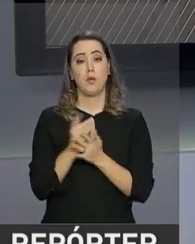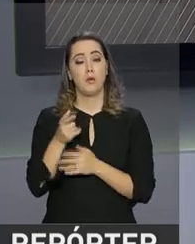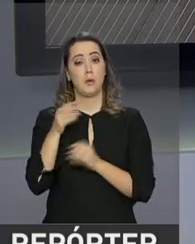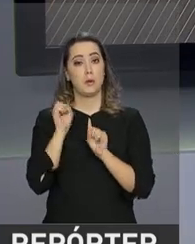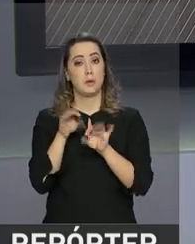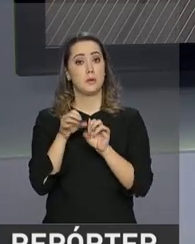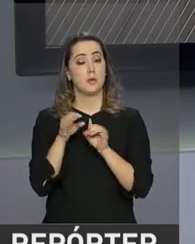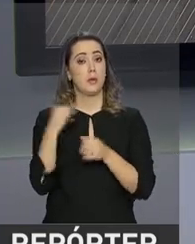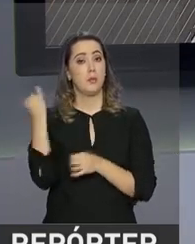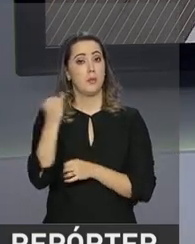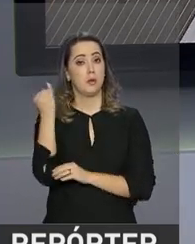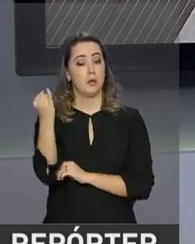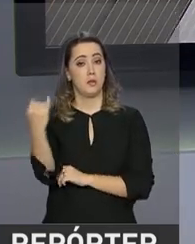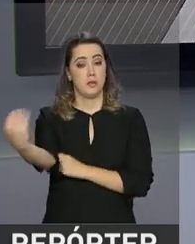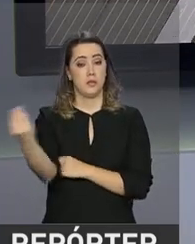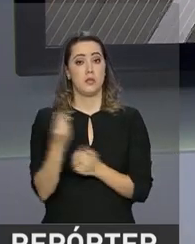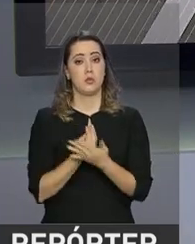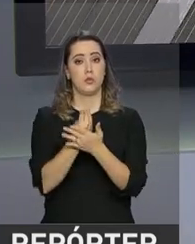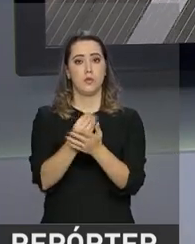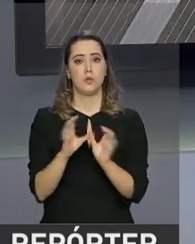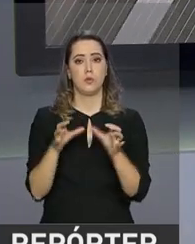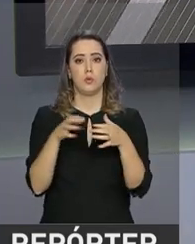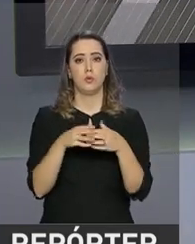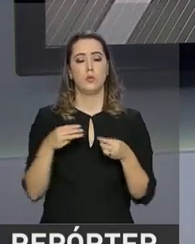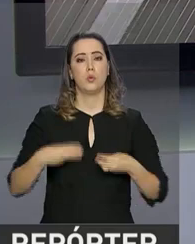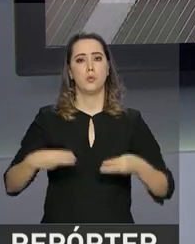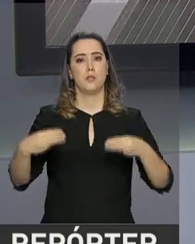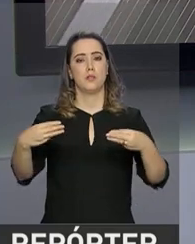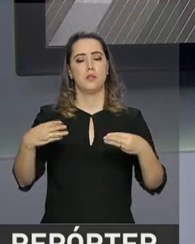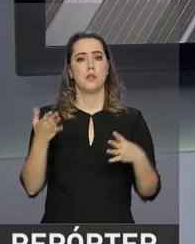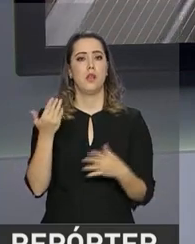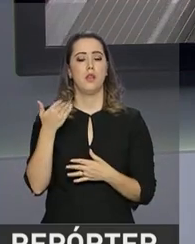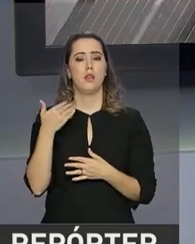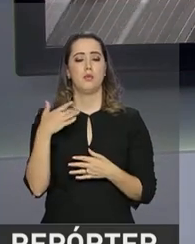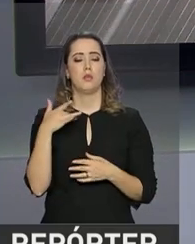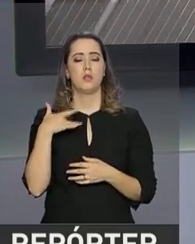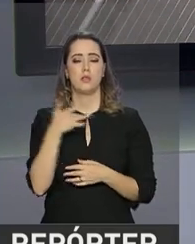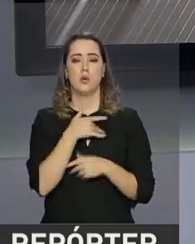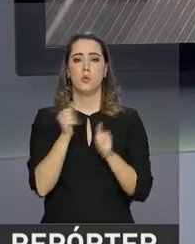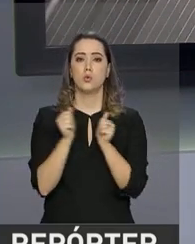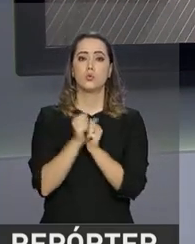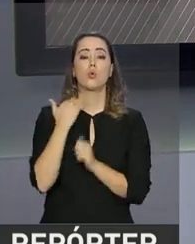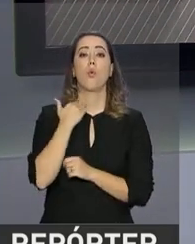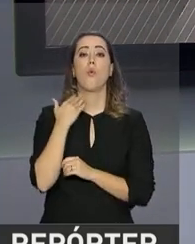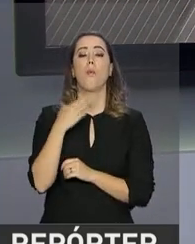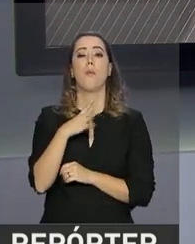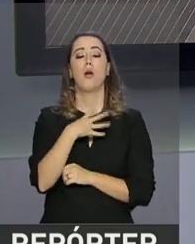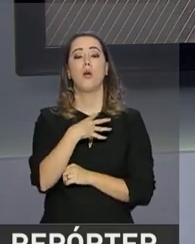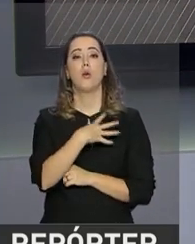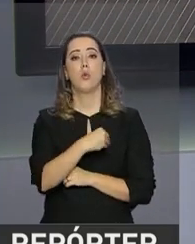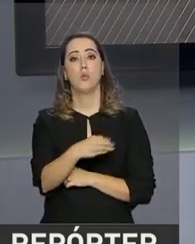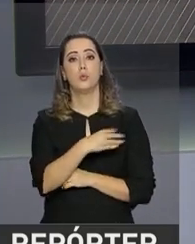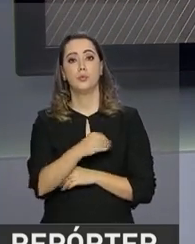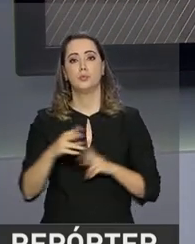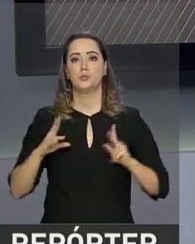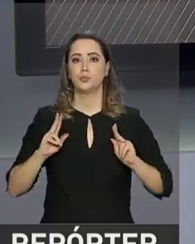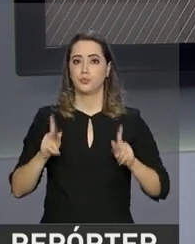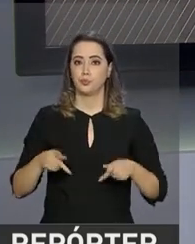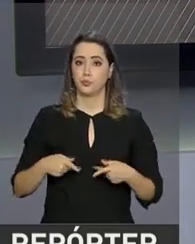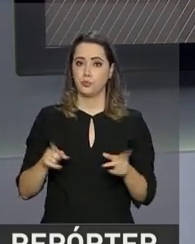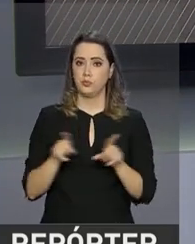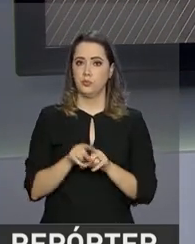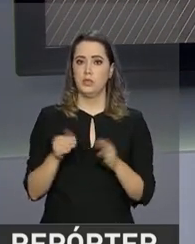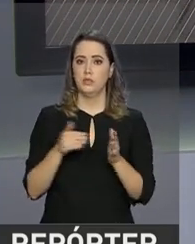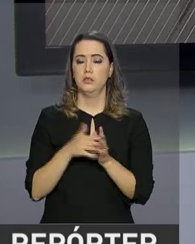doar, o Ministério da Saúde e a Rede Global de Bancos de Leite Humano lançaram uma campanha que vai até 17 de junho. Mas